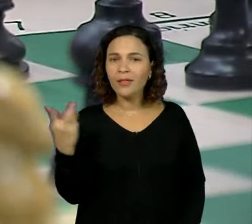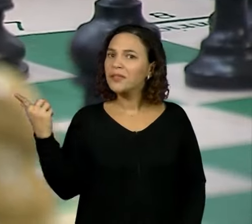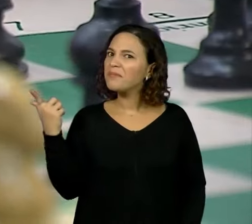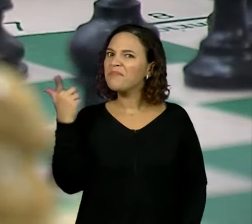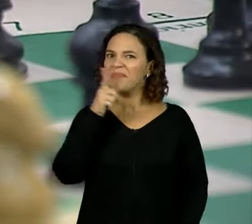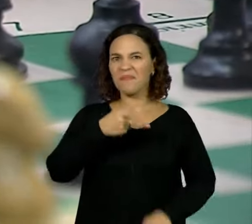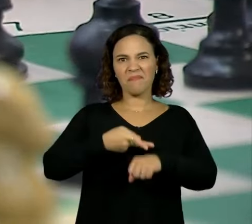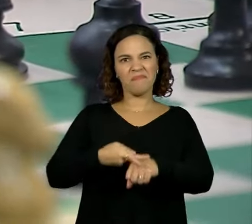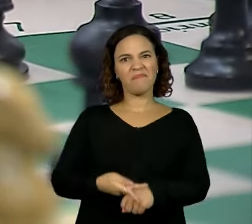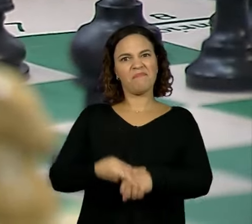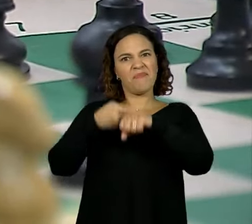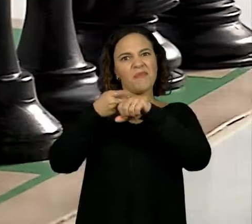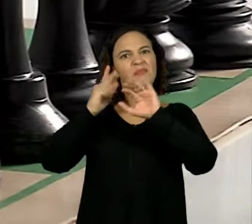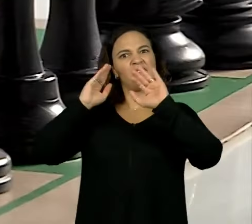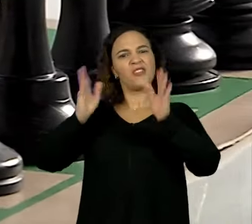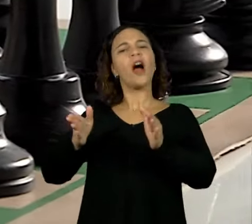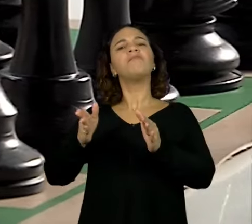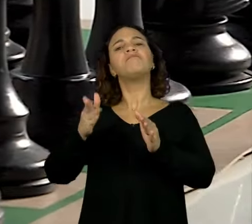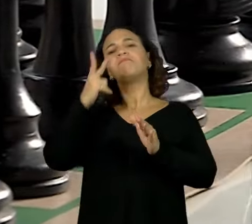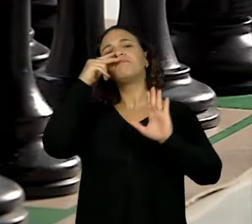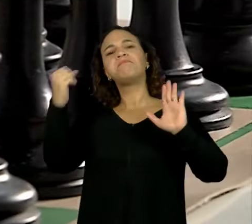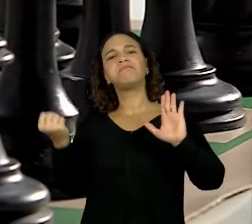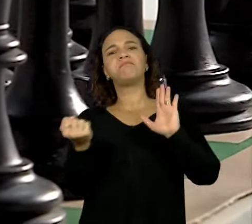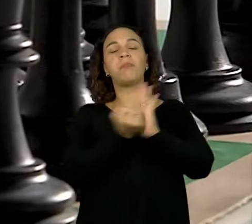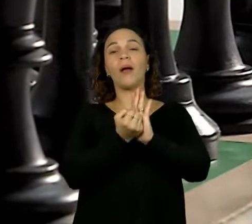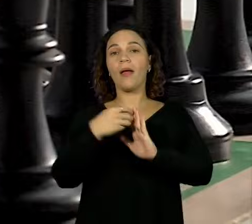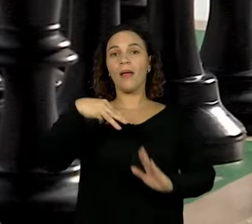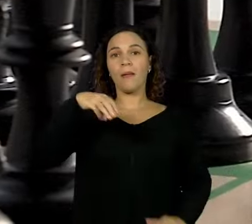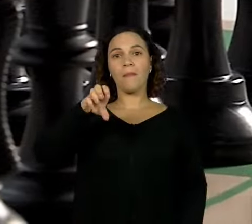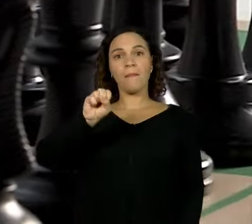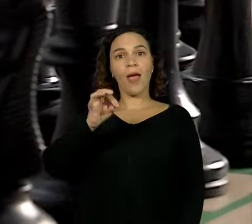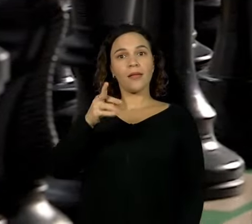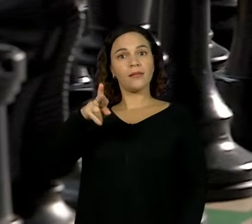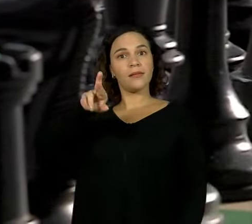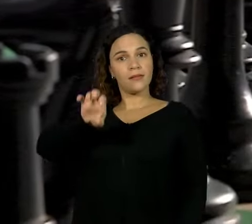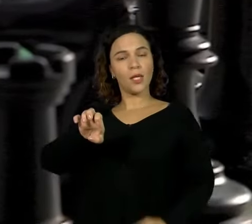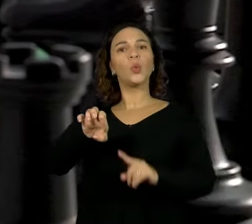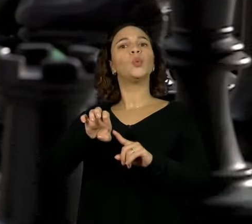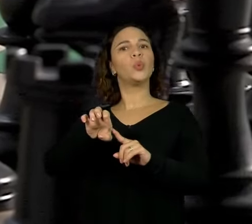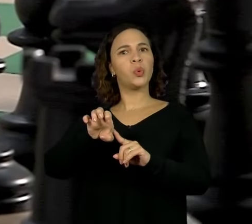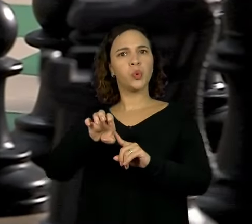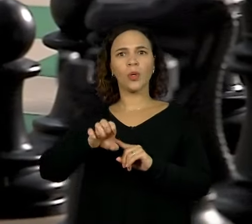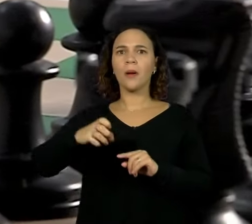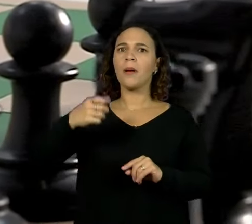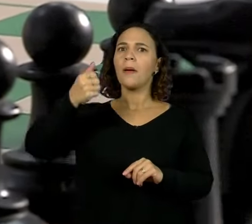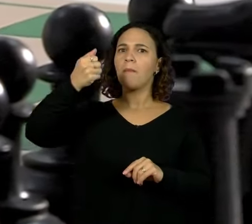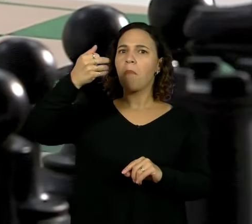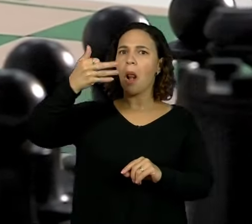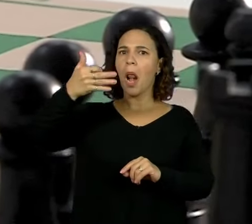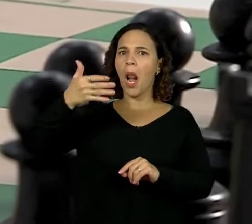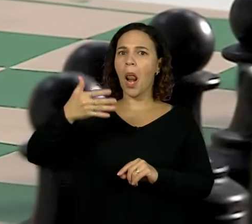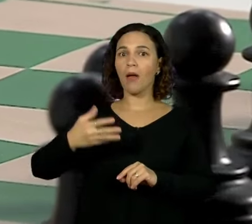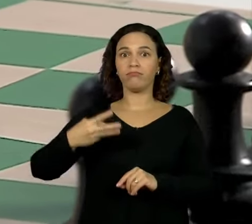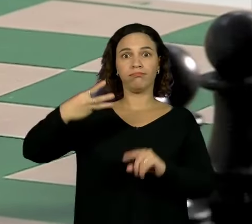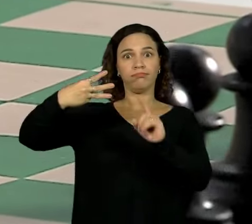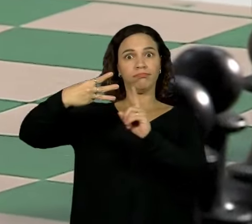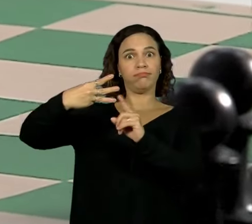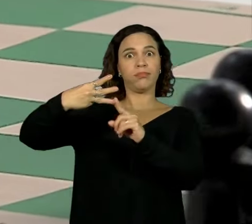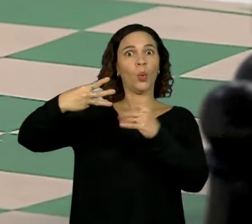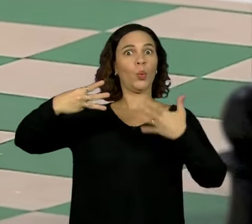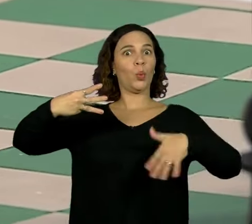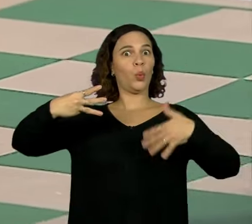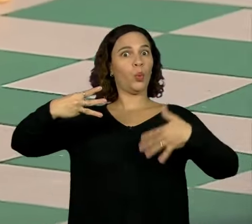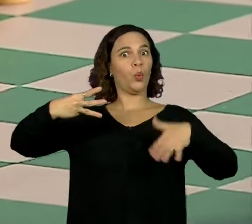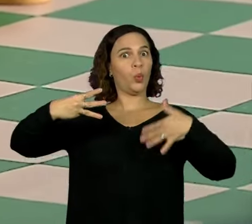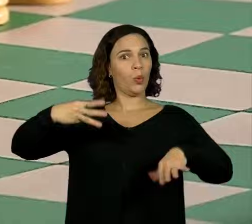conquistaram o título de mestres, o terceiro título mais alto que um jogador pode alcançar. De primeiro, nosso